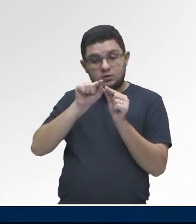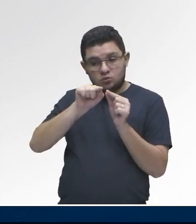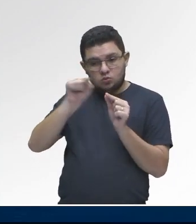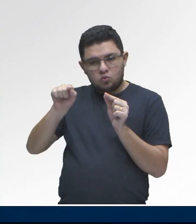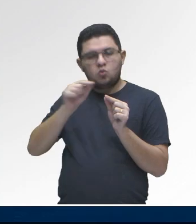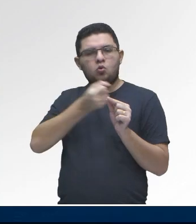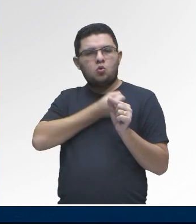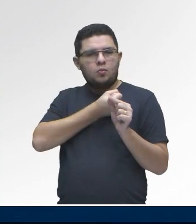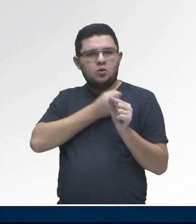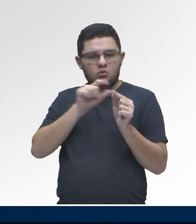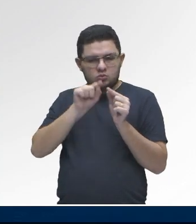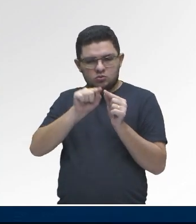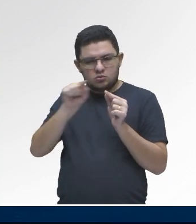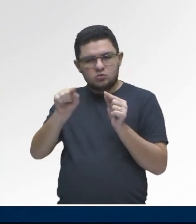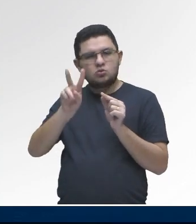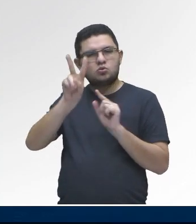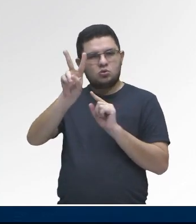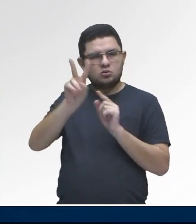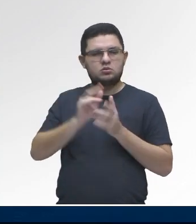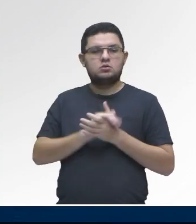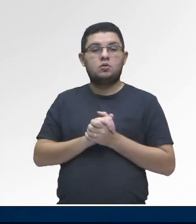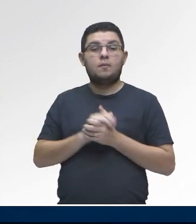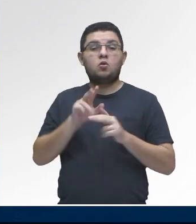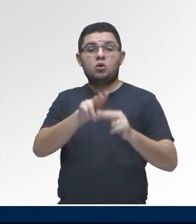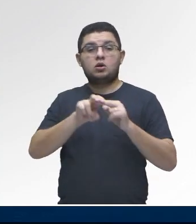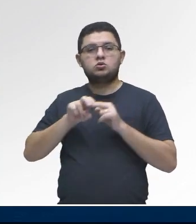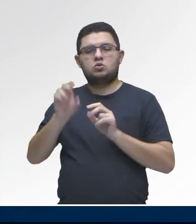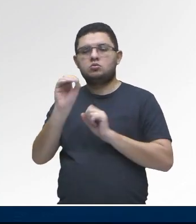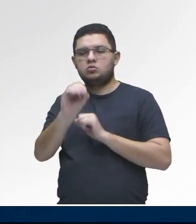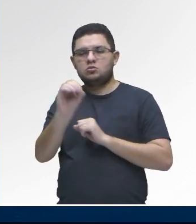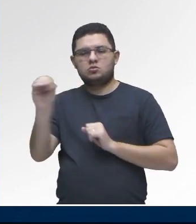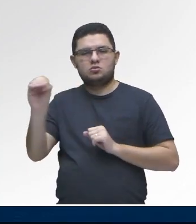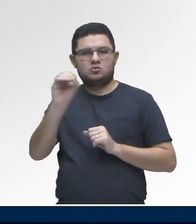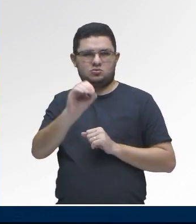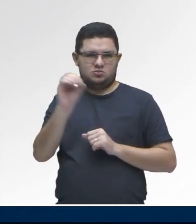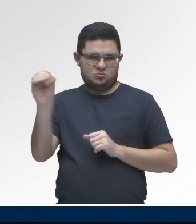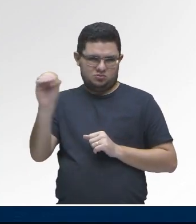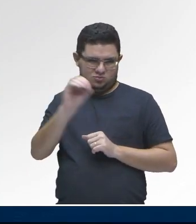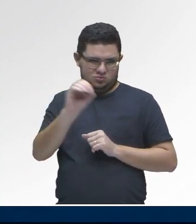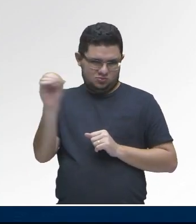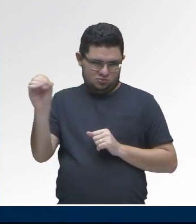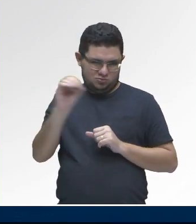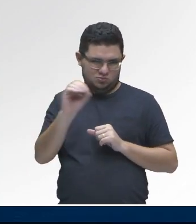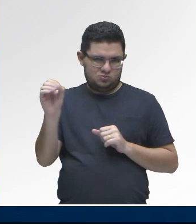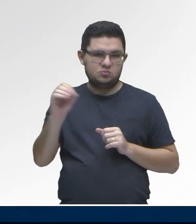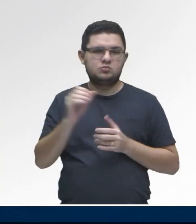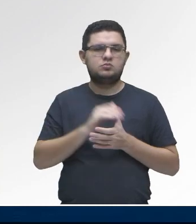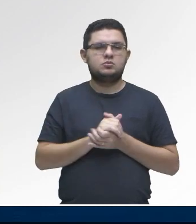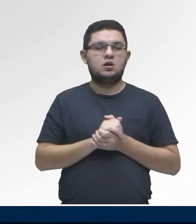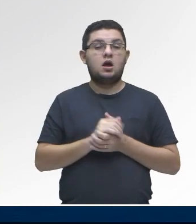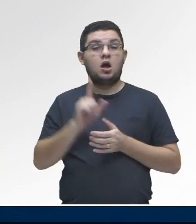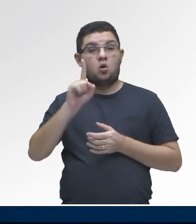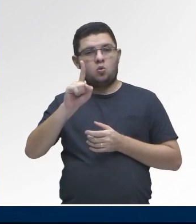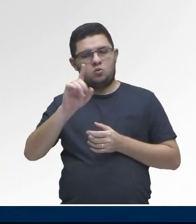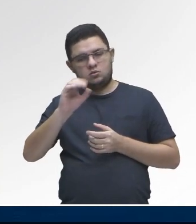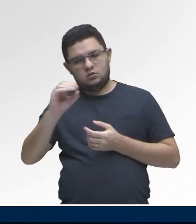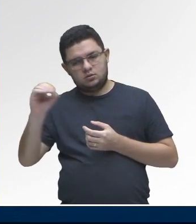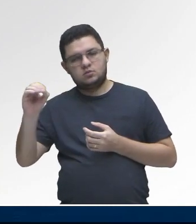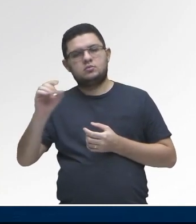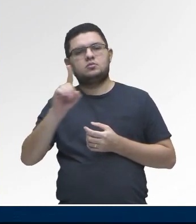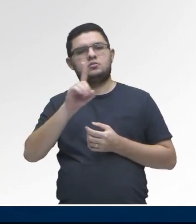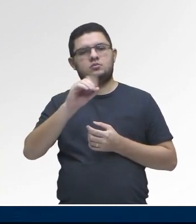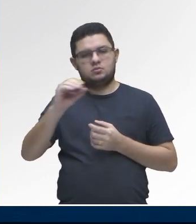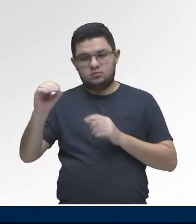Eu tenho duas casas decimais, então vão ser 2 zeros. Sempre o número 1 na frente.